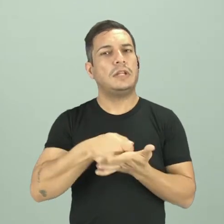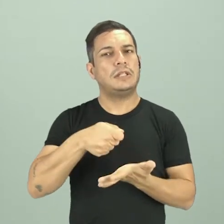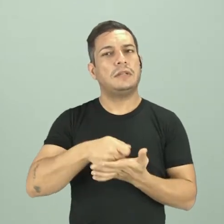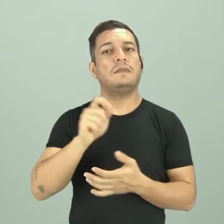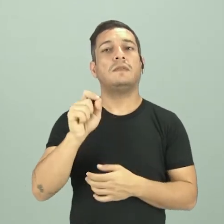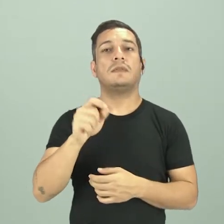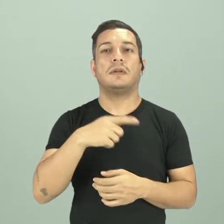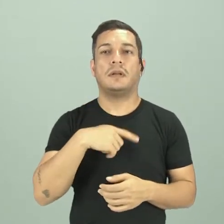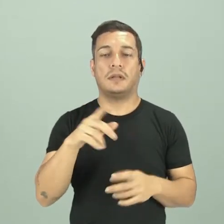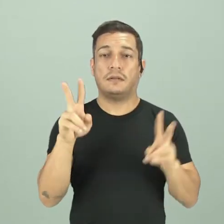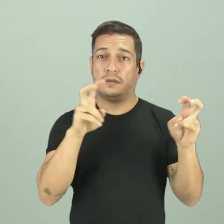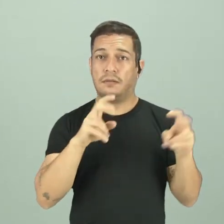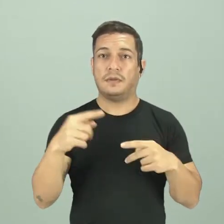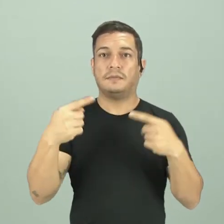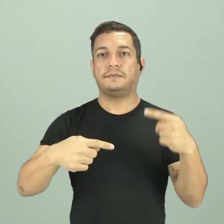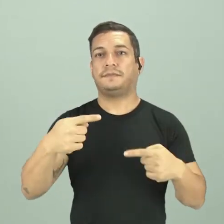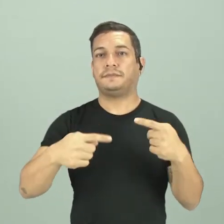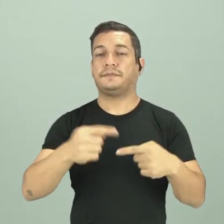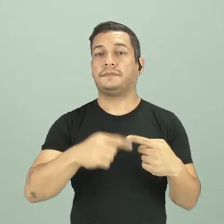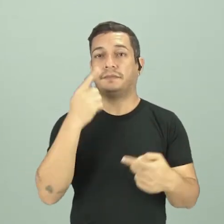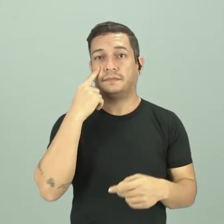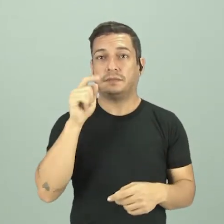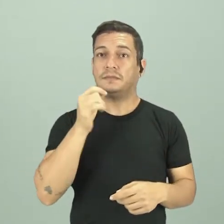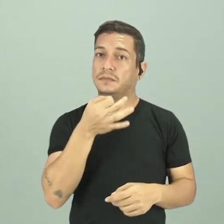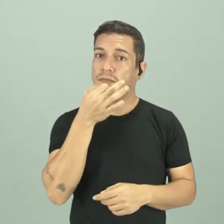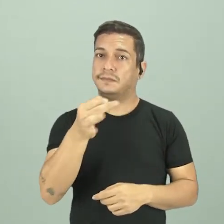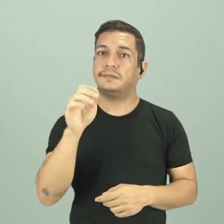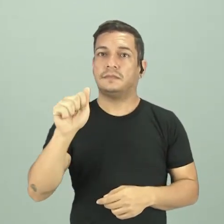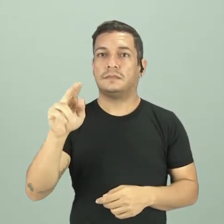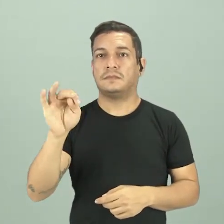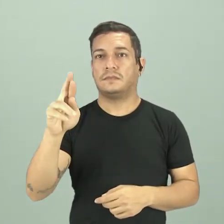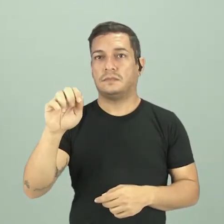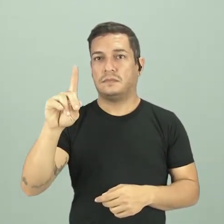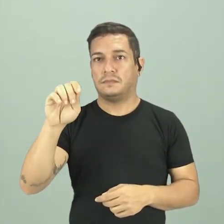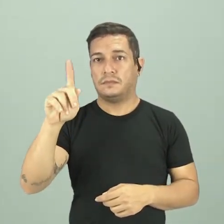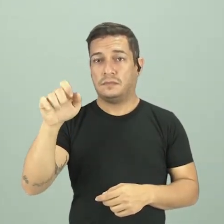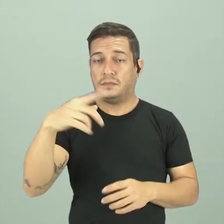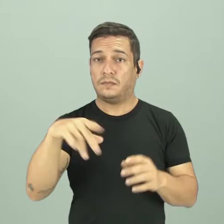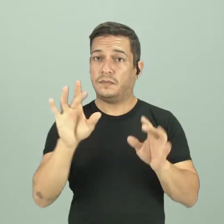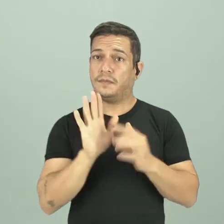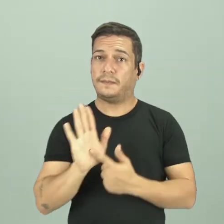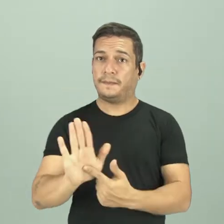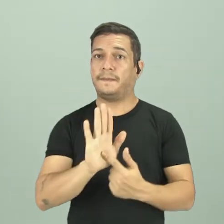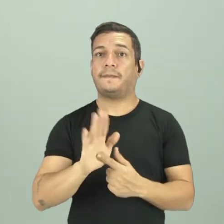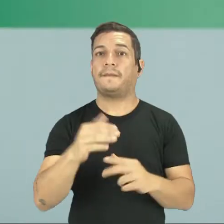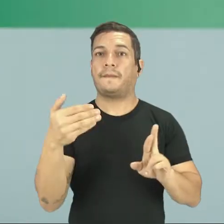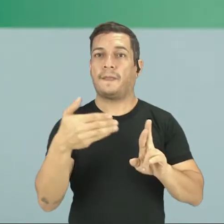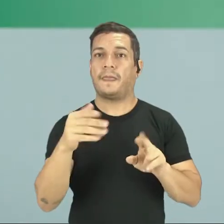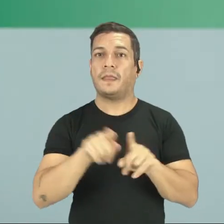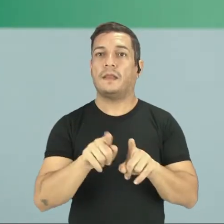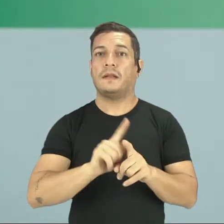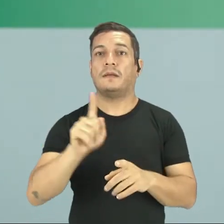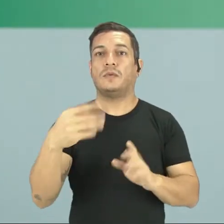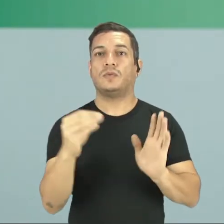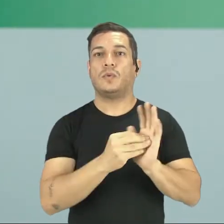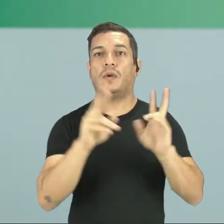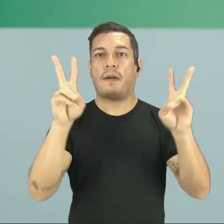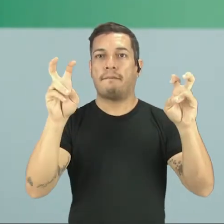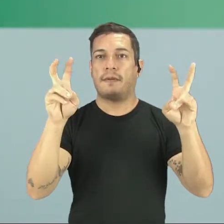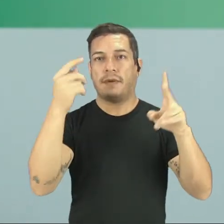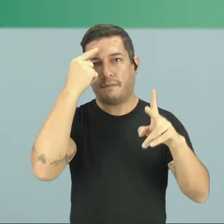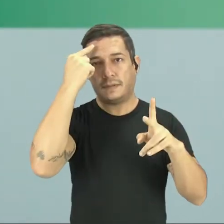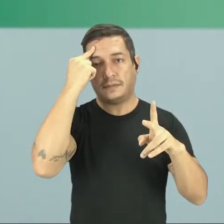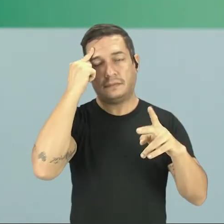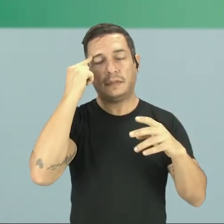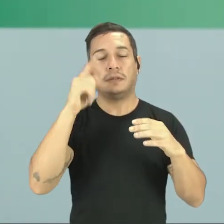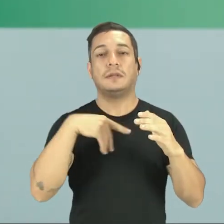em relação a essa área política, né? Então veja que o argumento de autoridade é isso, gente. Você cita essa referência e depois coloca entre aspas o